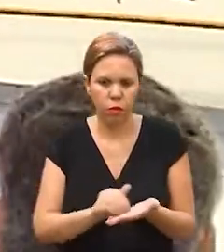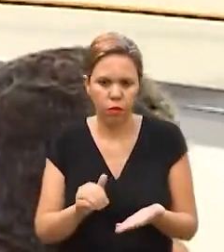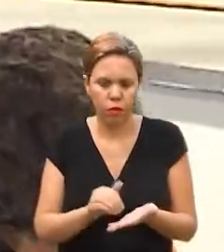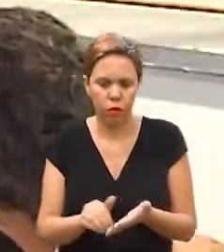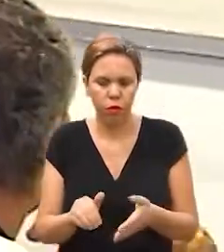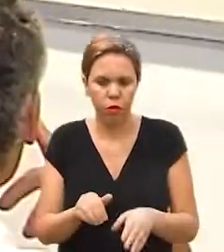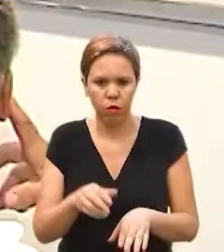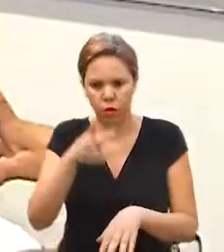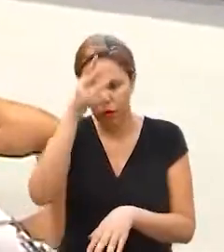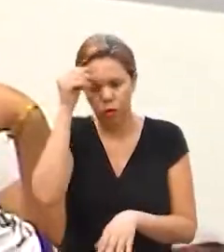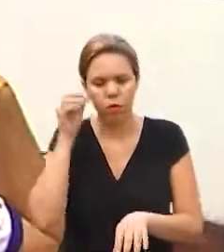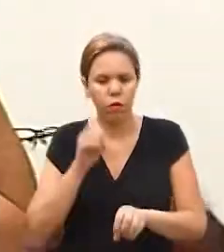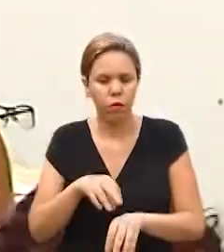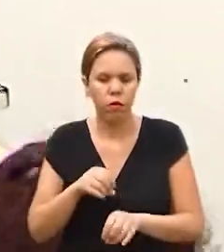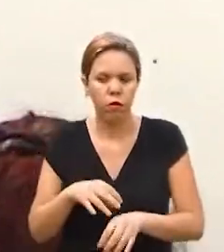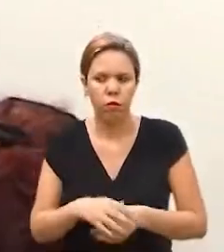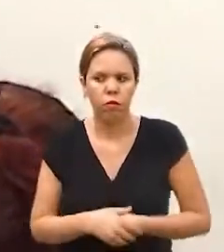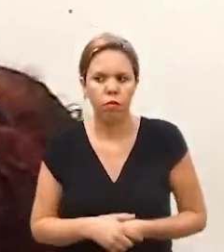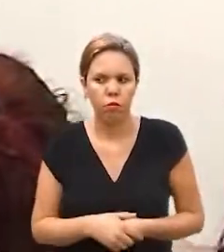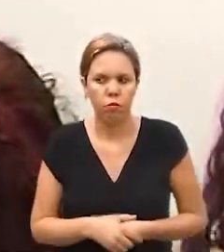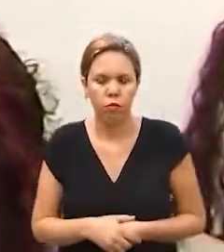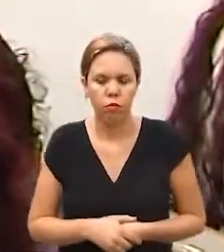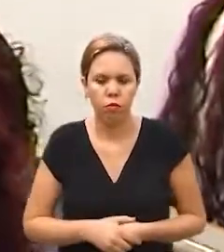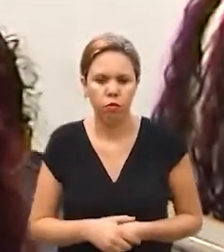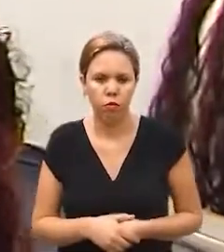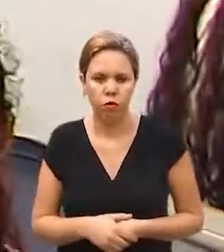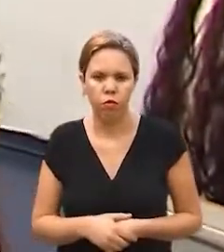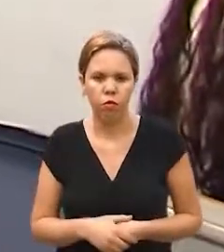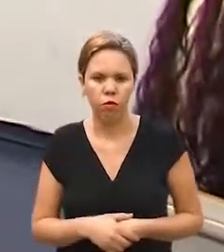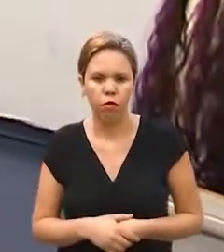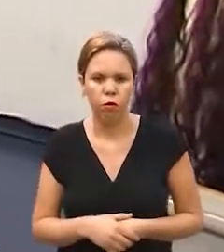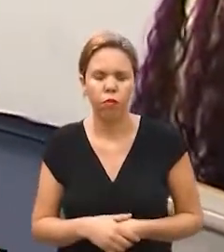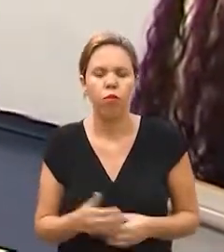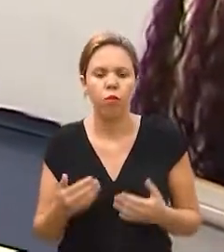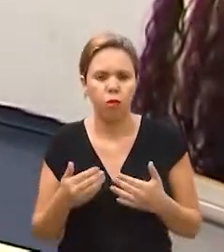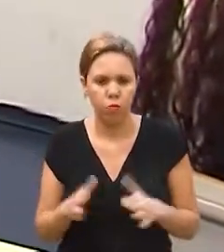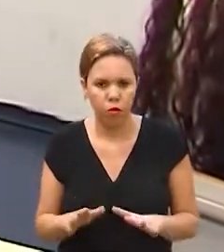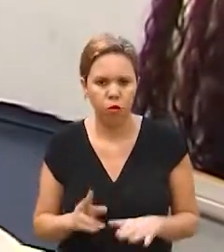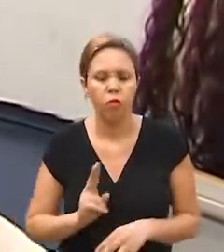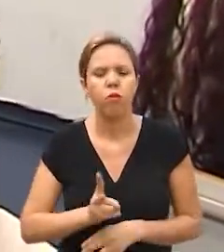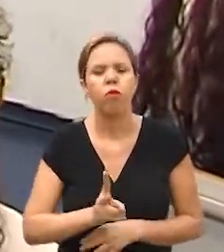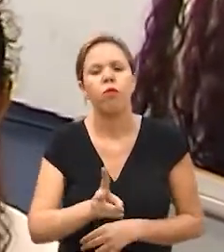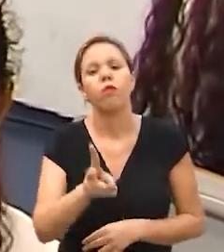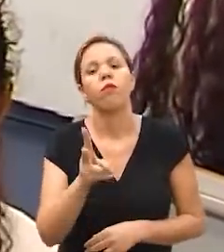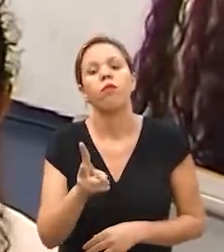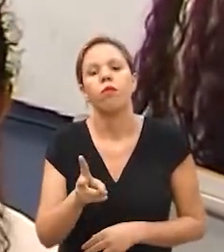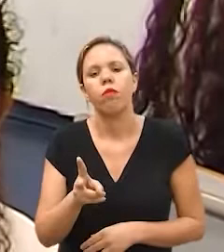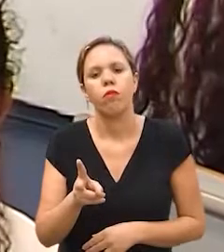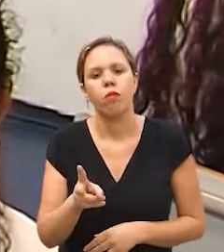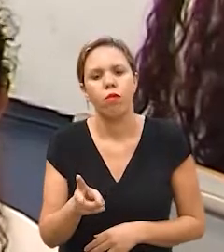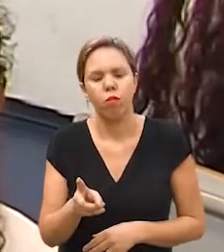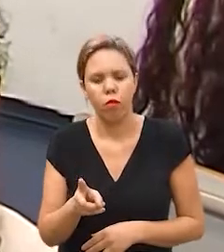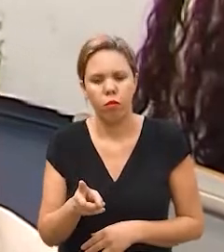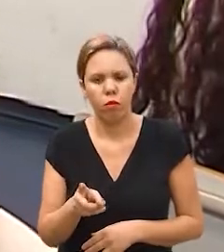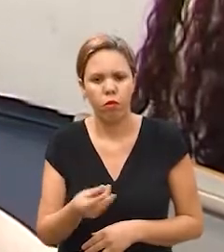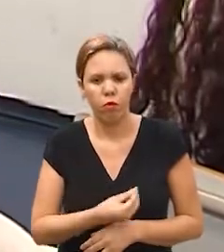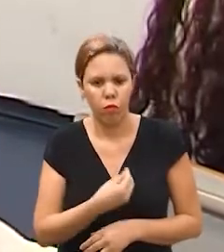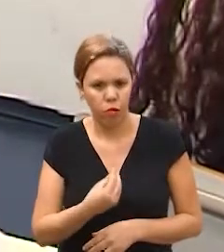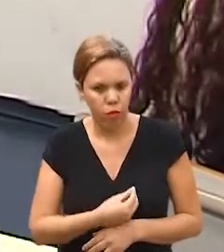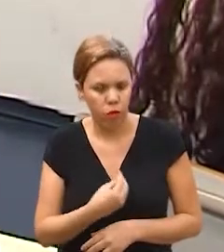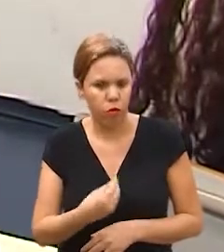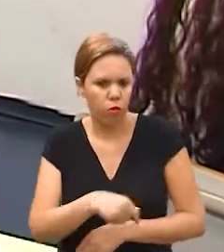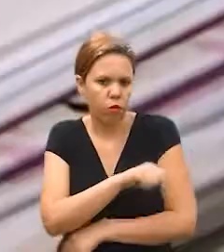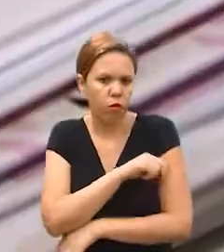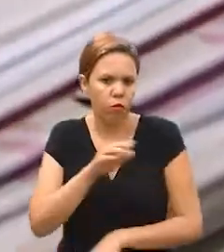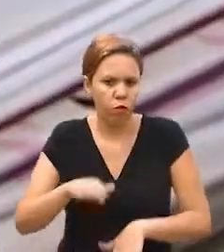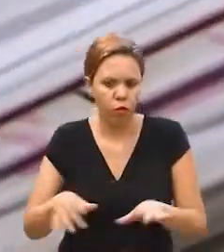Secretaria Municipal de Educação no sentido de permitir essa continuidade no itinerário do aluno,